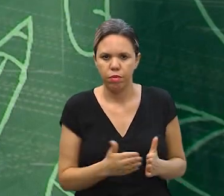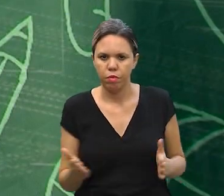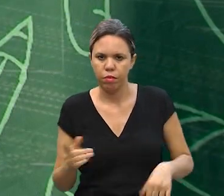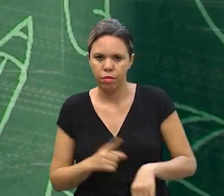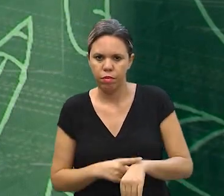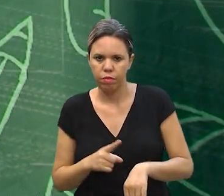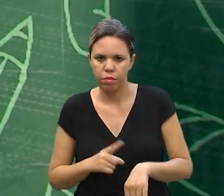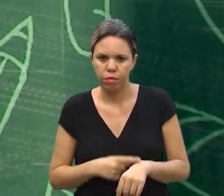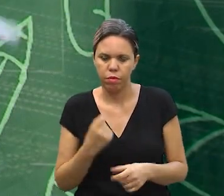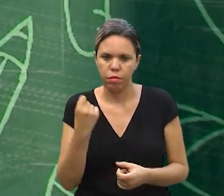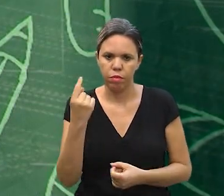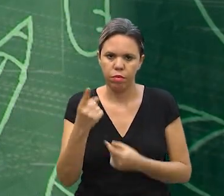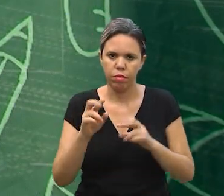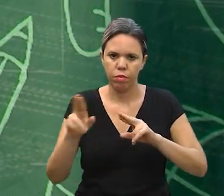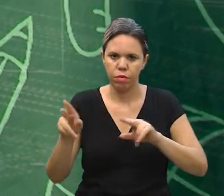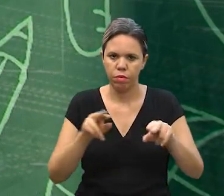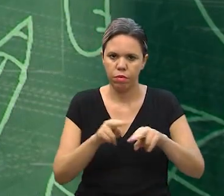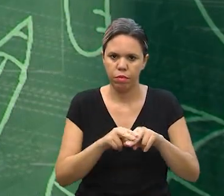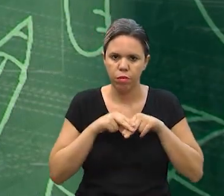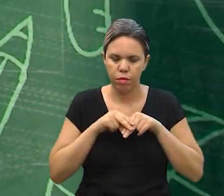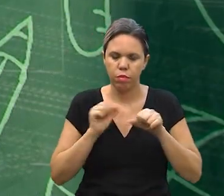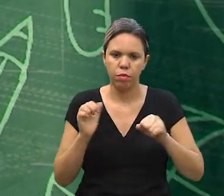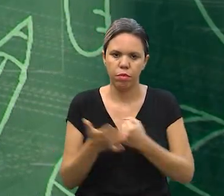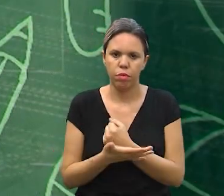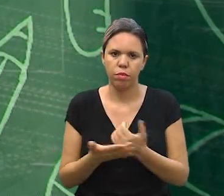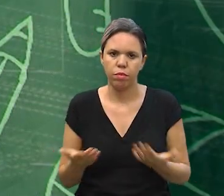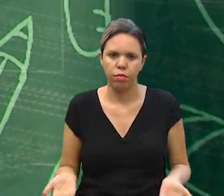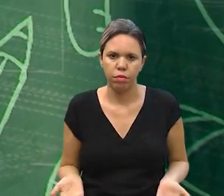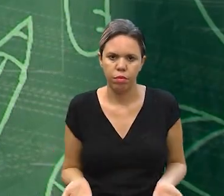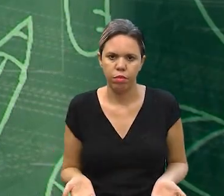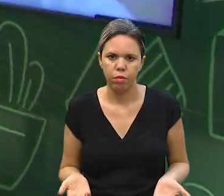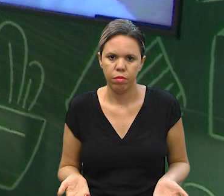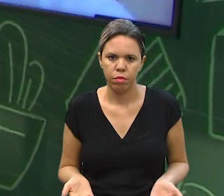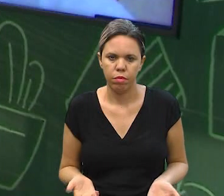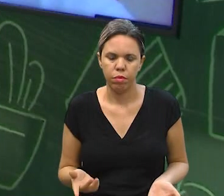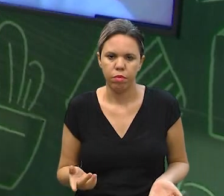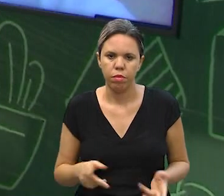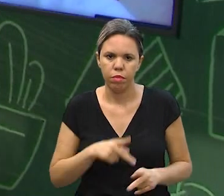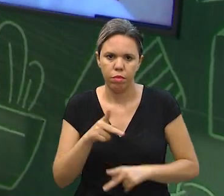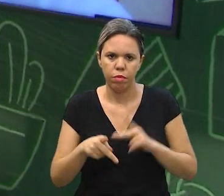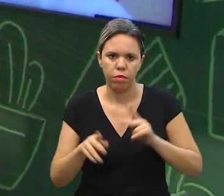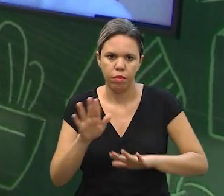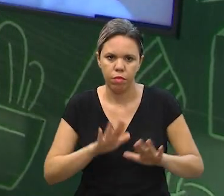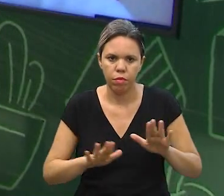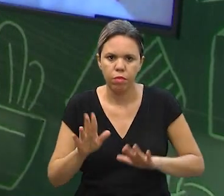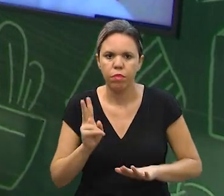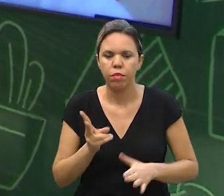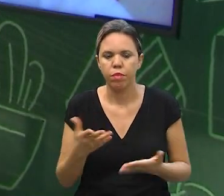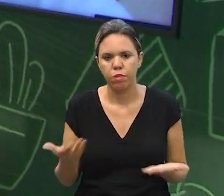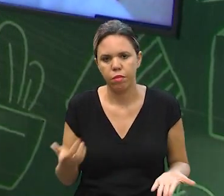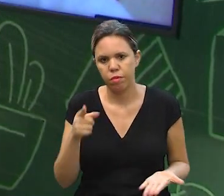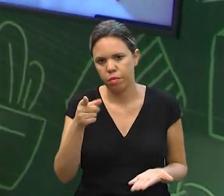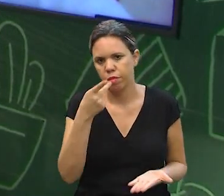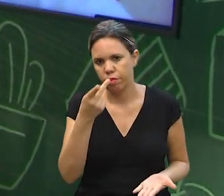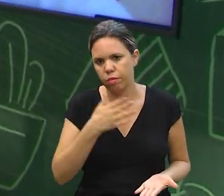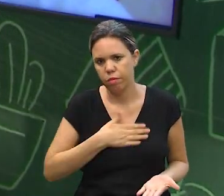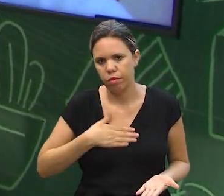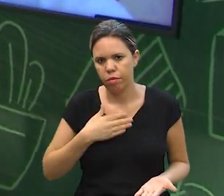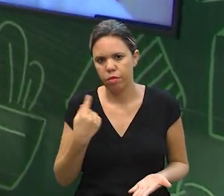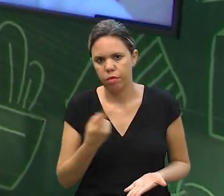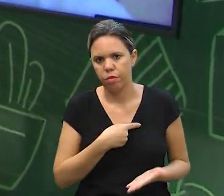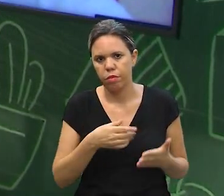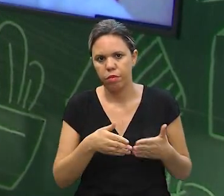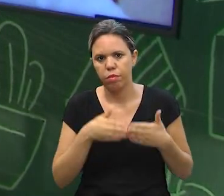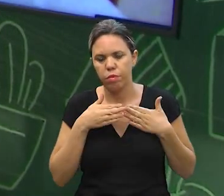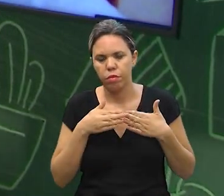um momento atípico, justamente por conta da pandemia. Então, sim, o pessoal tem que tomar sempre muito cuidado. Então, eu gostaria que a senhora falasse,